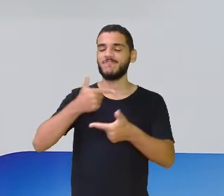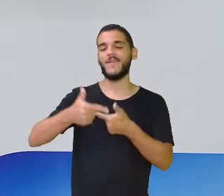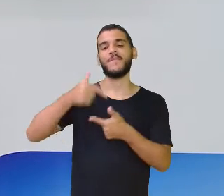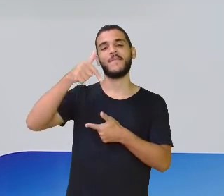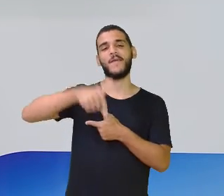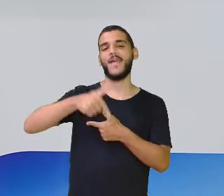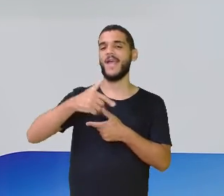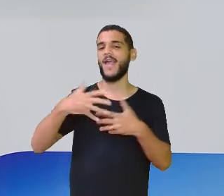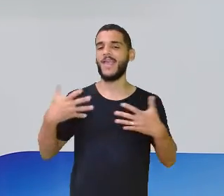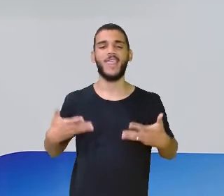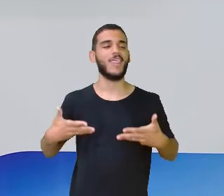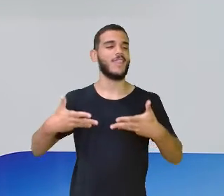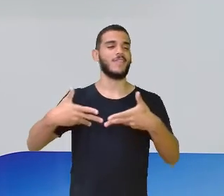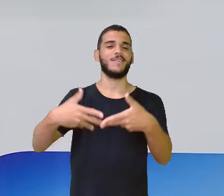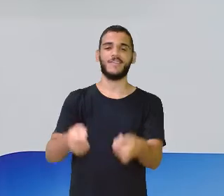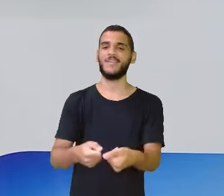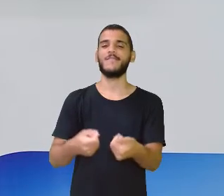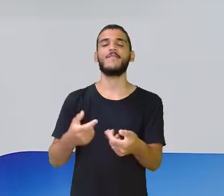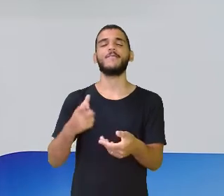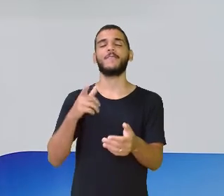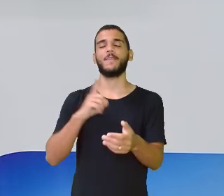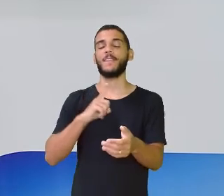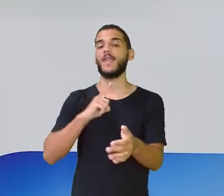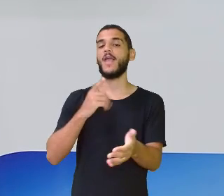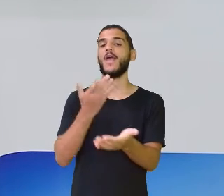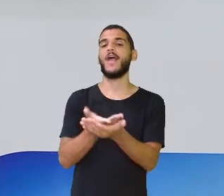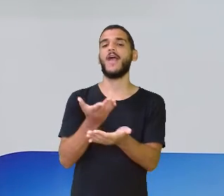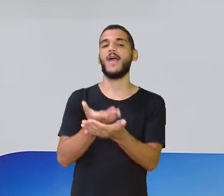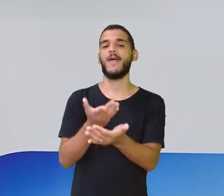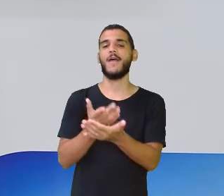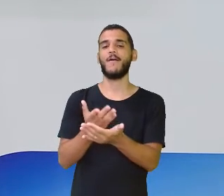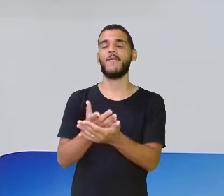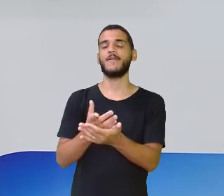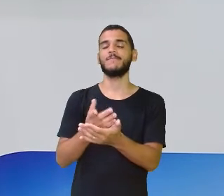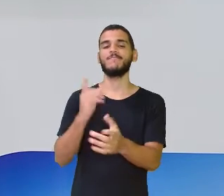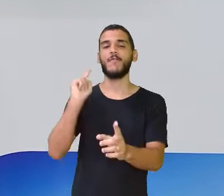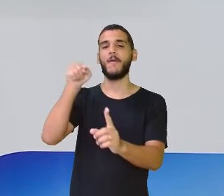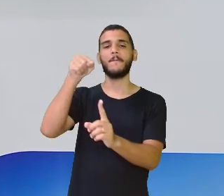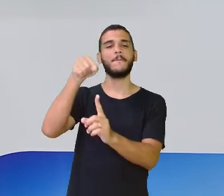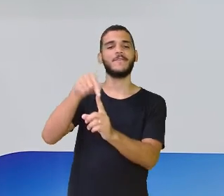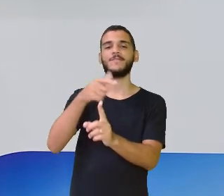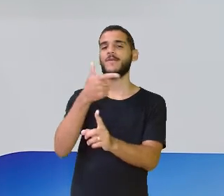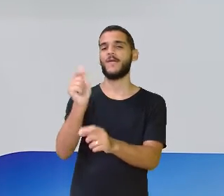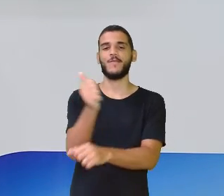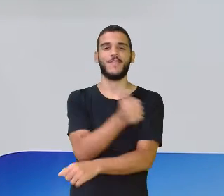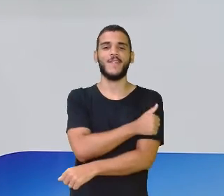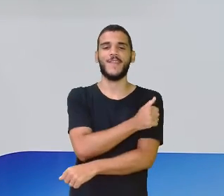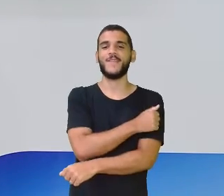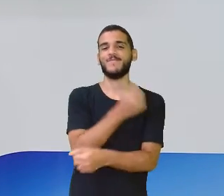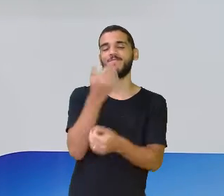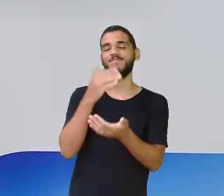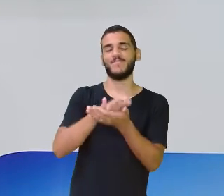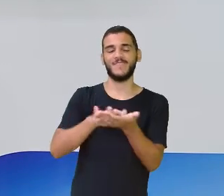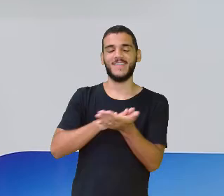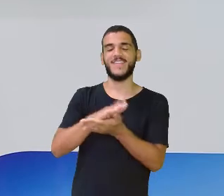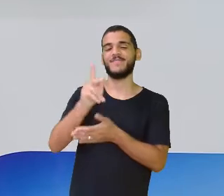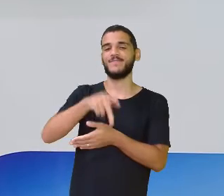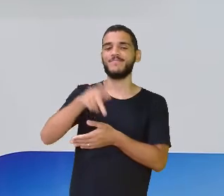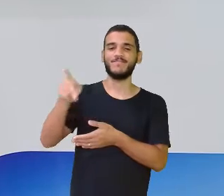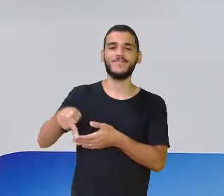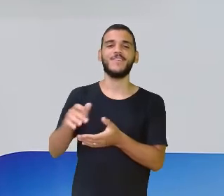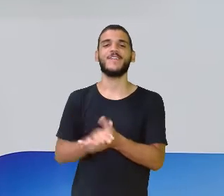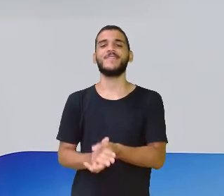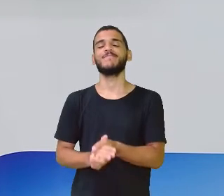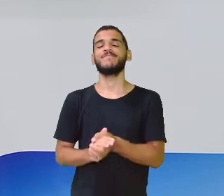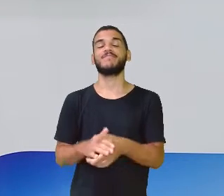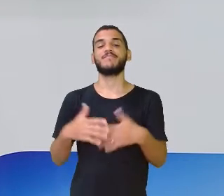que esta aula alcance um número ainda maior de estudantes. Obrigada, Clisman, muito bom ter você aqui e deixar aquele